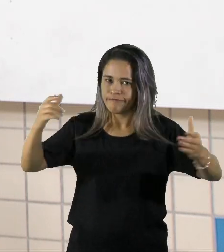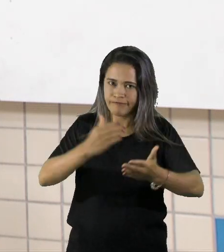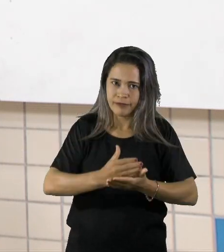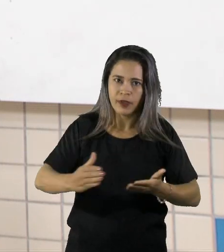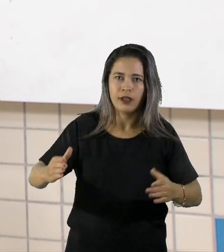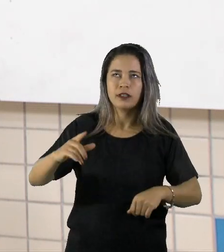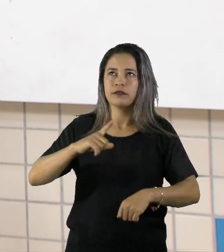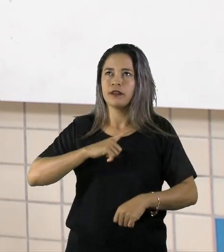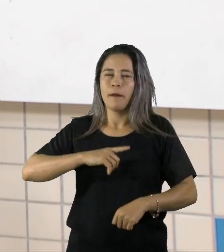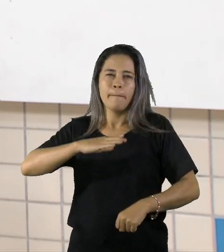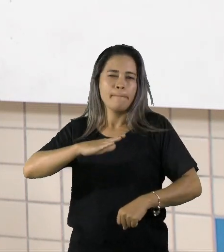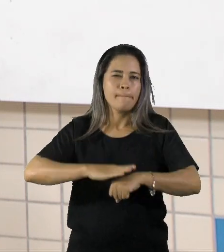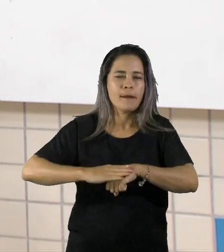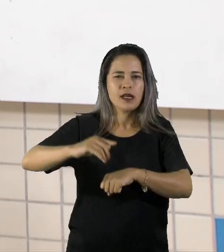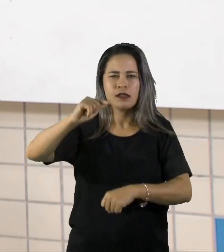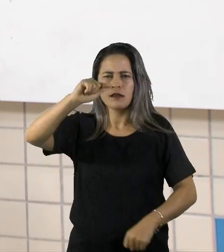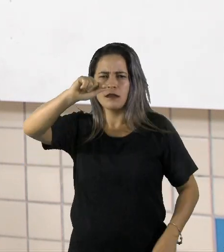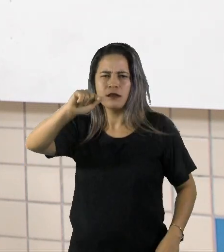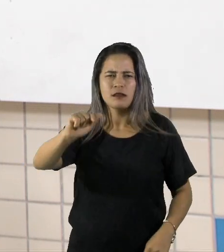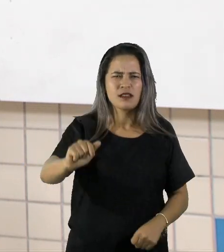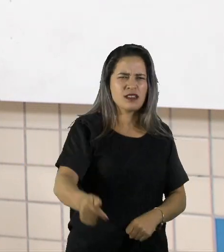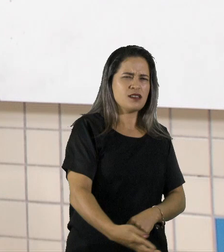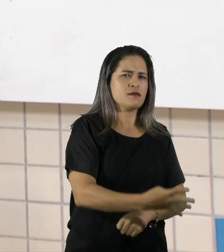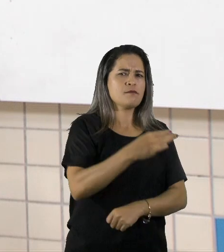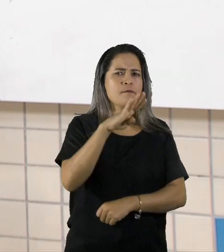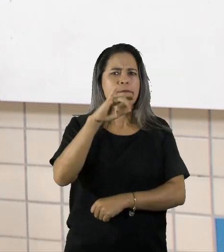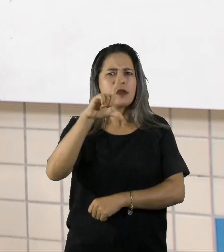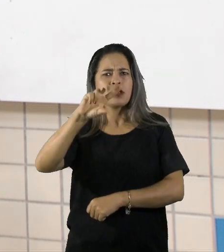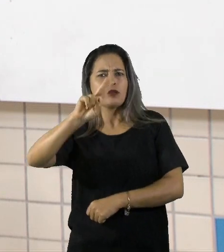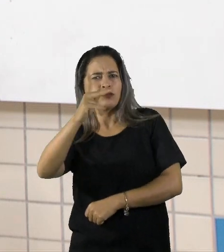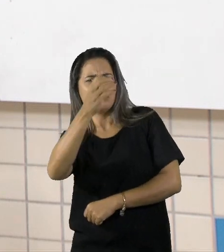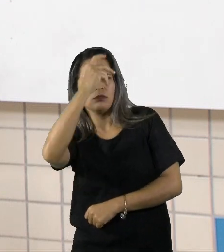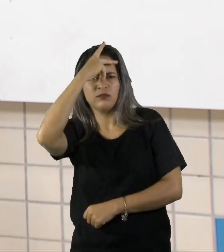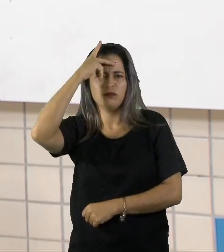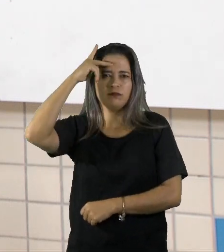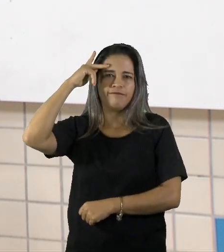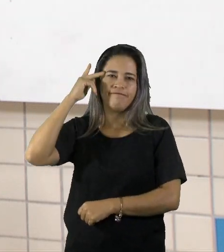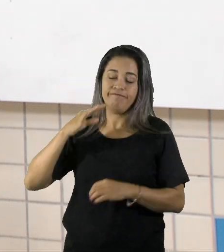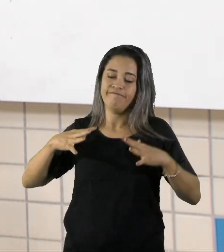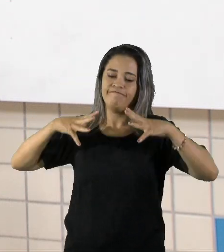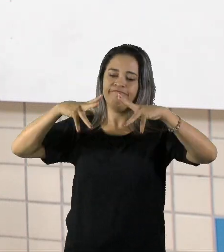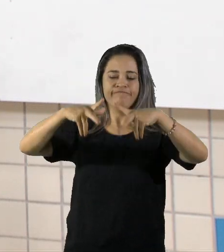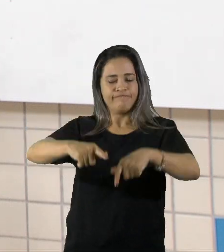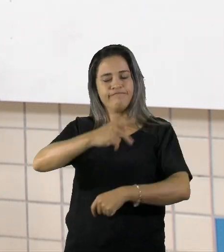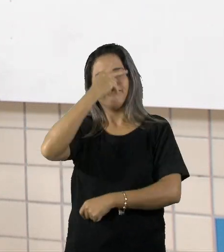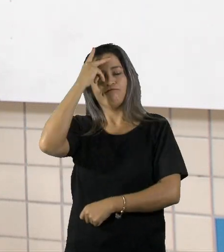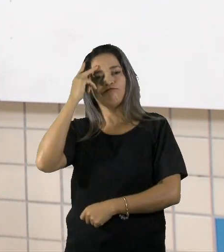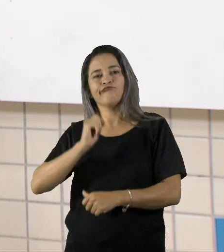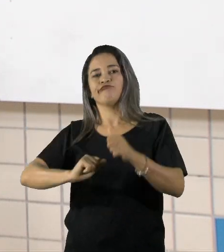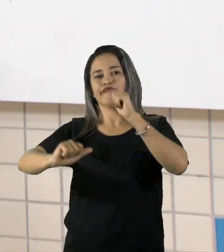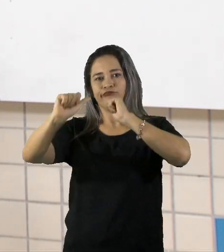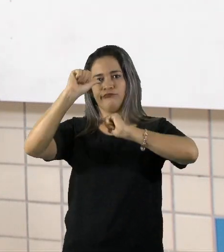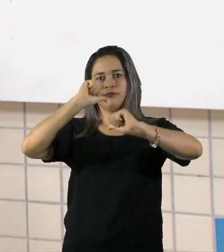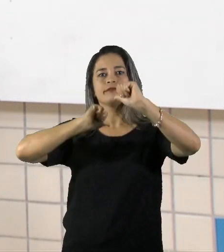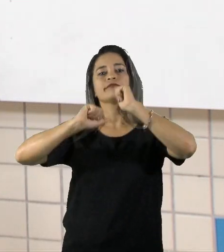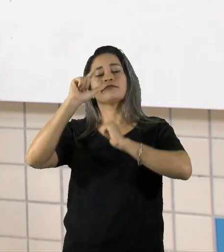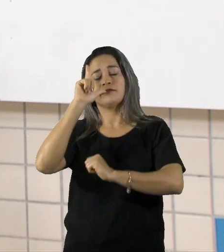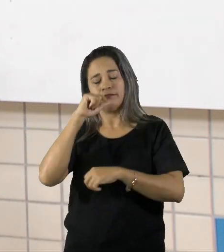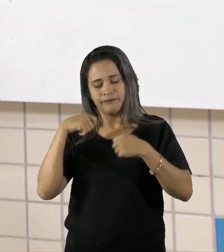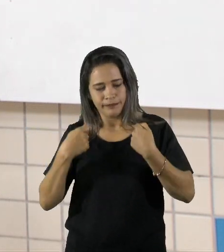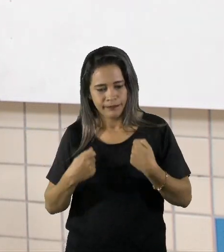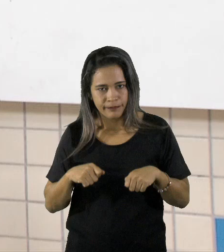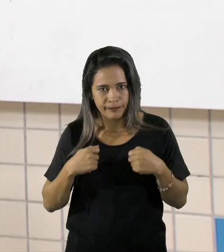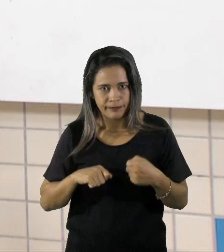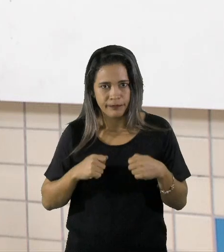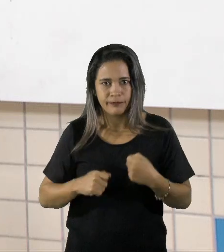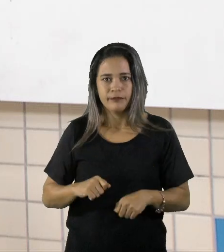7 bilhões de pessoas no planeta e todas as pessoas consomem água, precisam de água para a